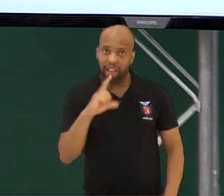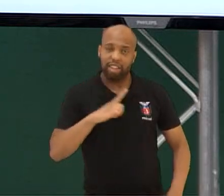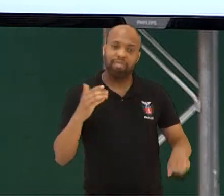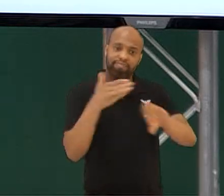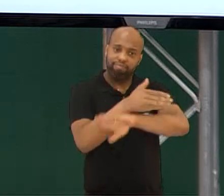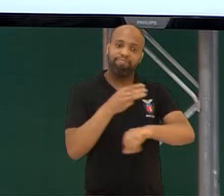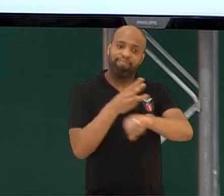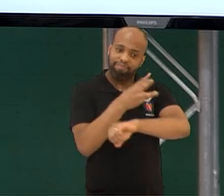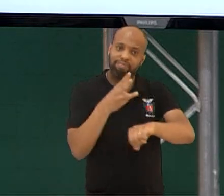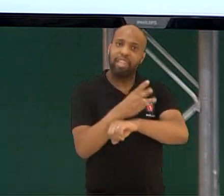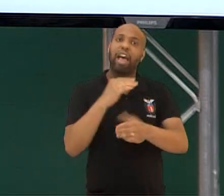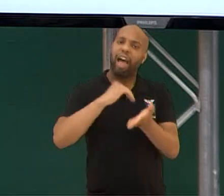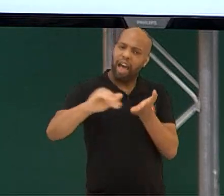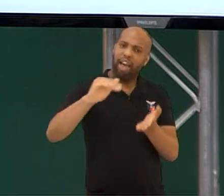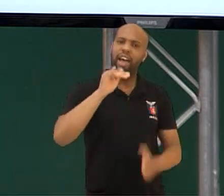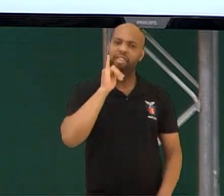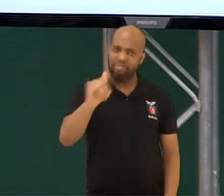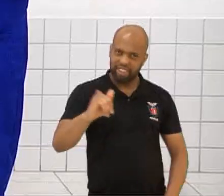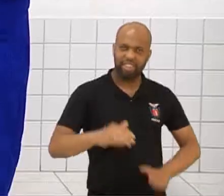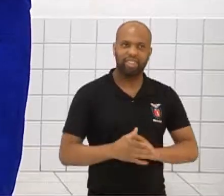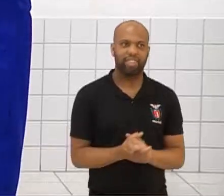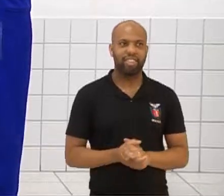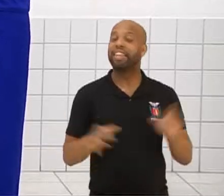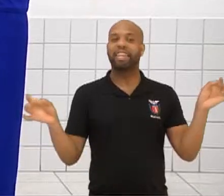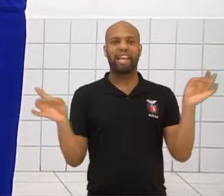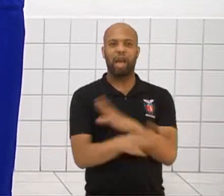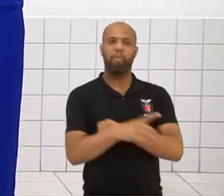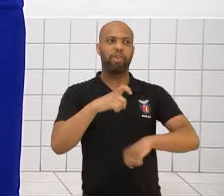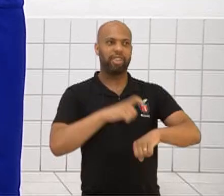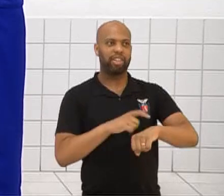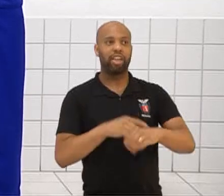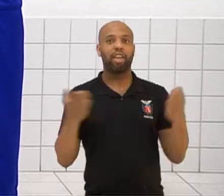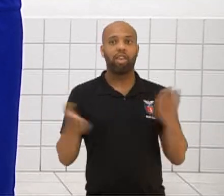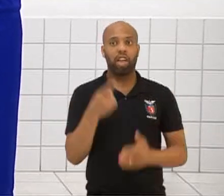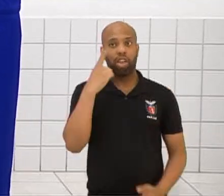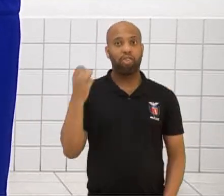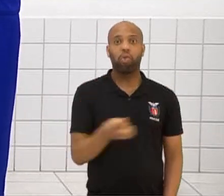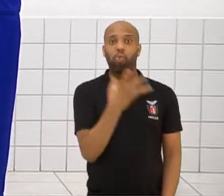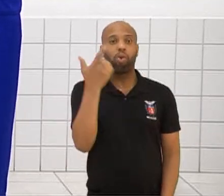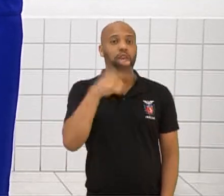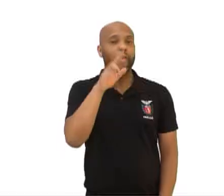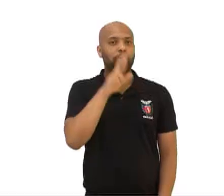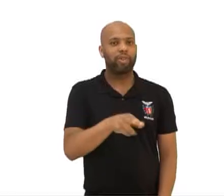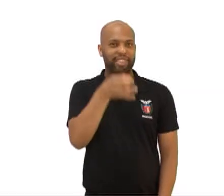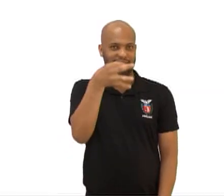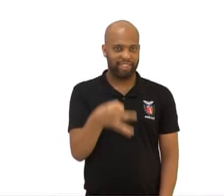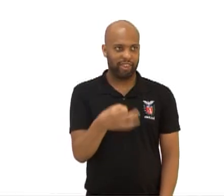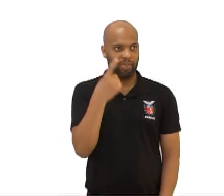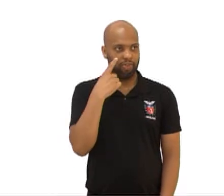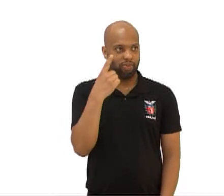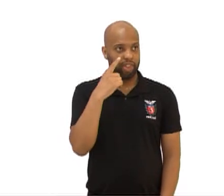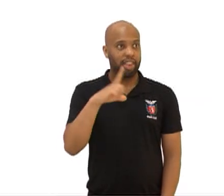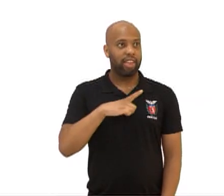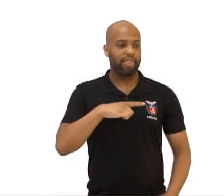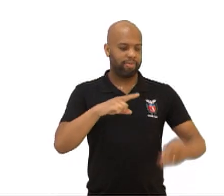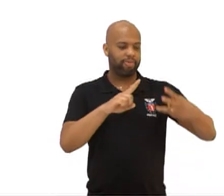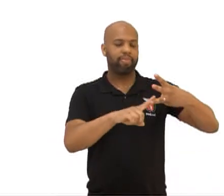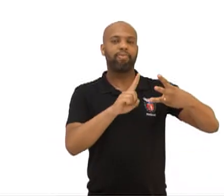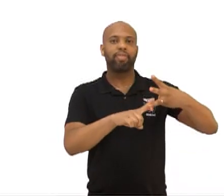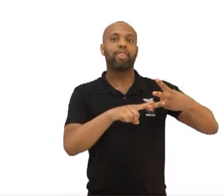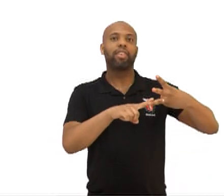entra lá, está tendo aula de geografia, vamos lá, aula ao vivo. E deu, vamos ver quantos efetivamente acertaram, professor, vamos lá? Vamos. Mato Grosso